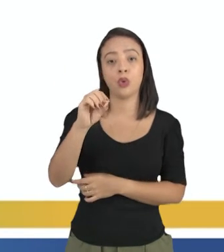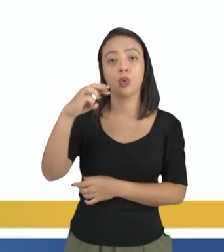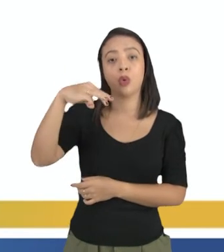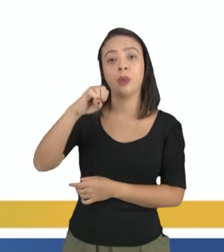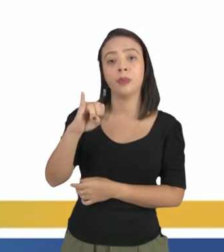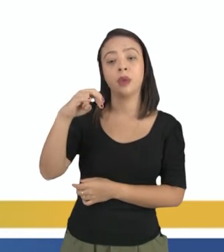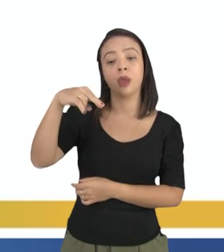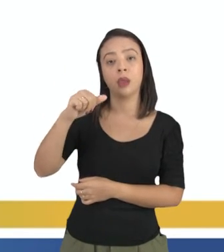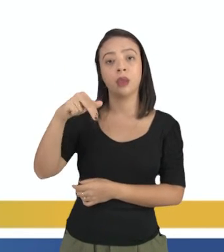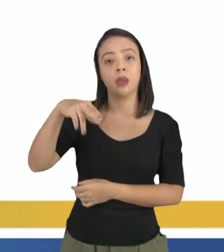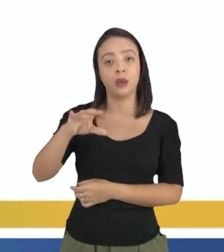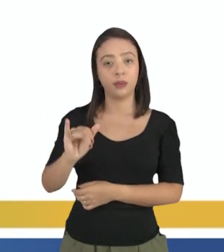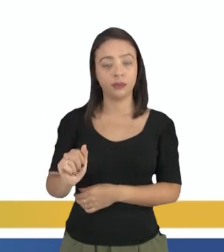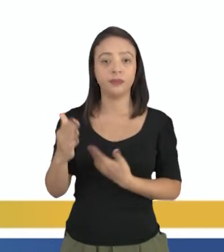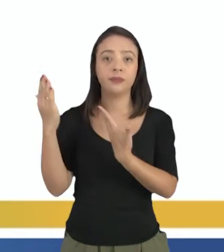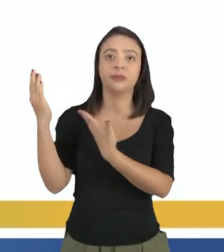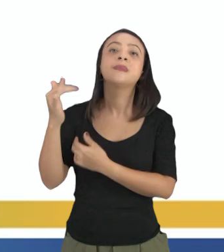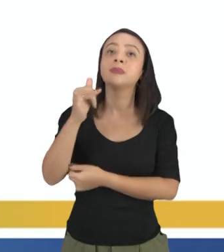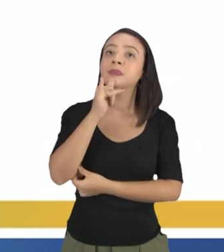nesse caso,